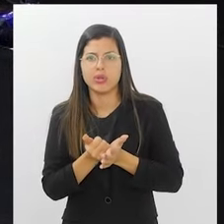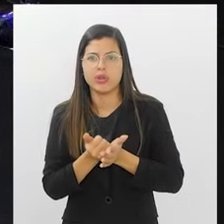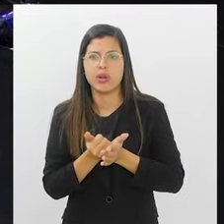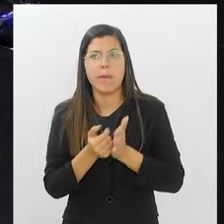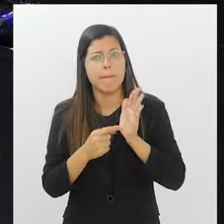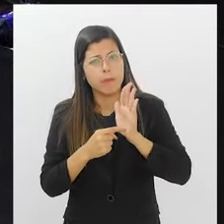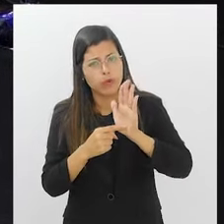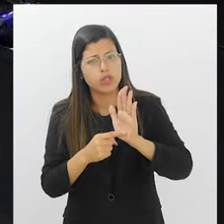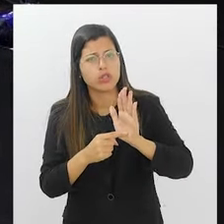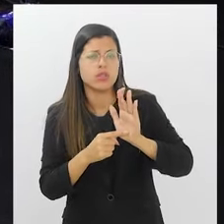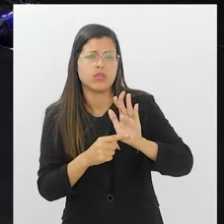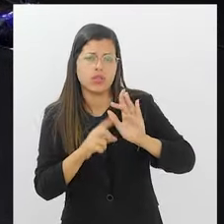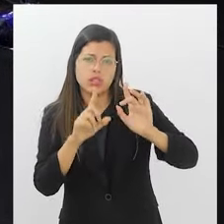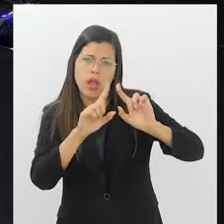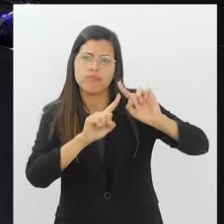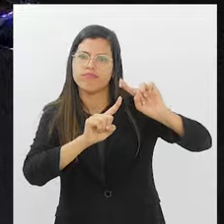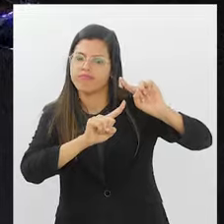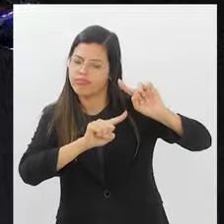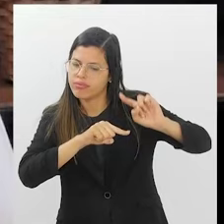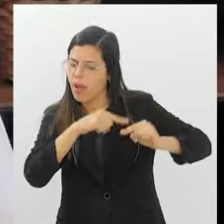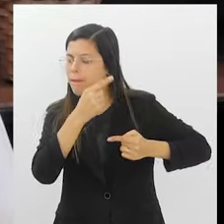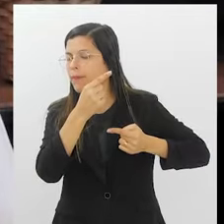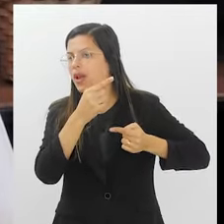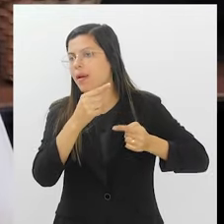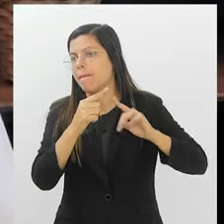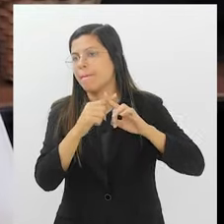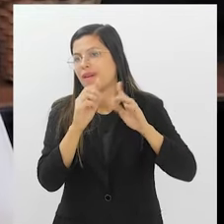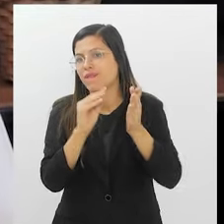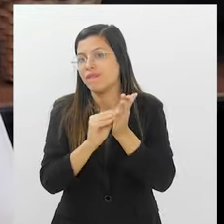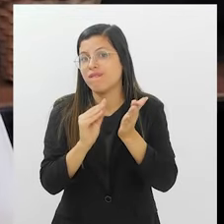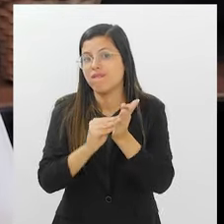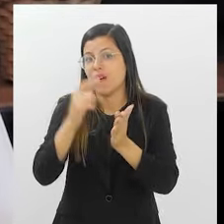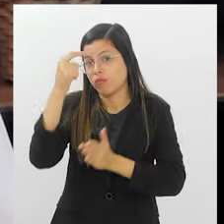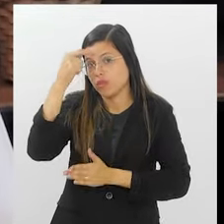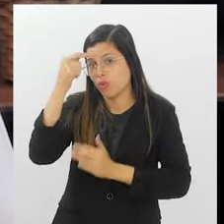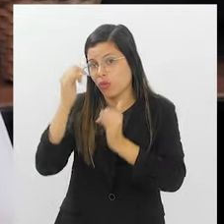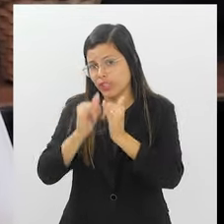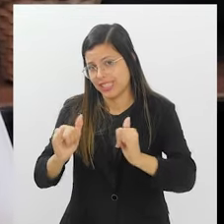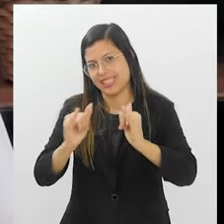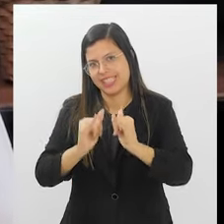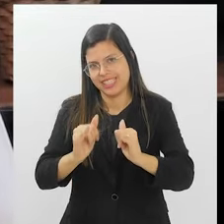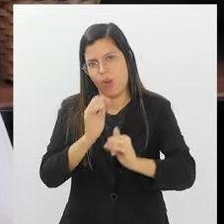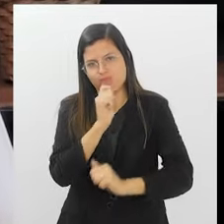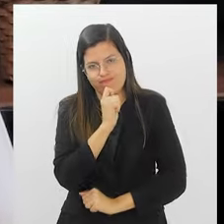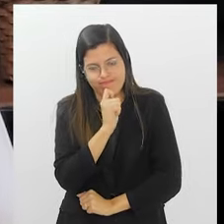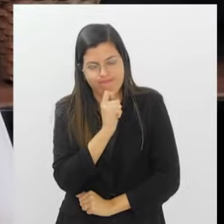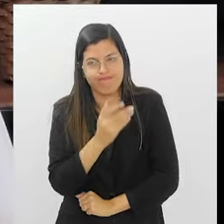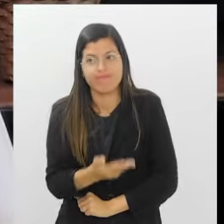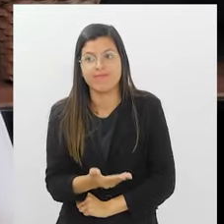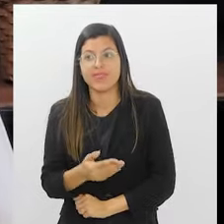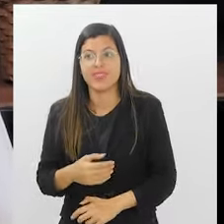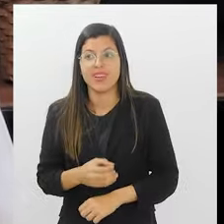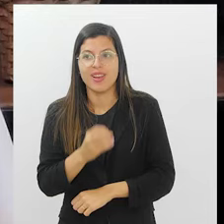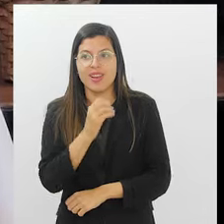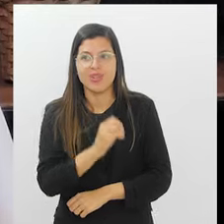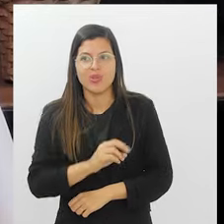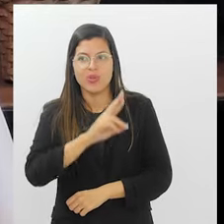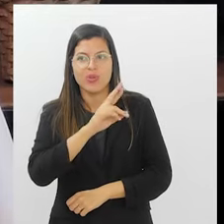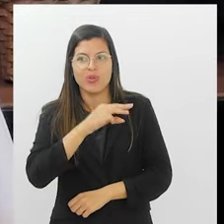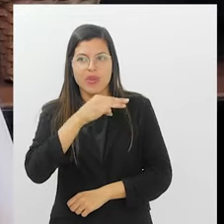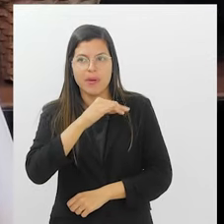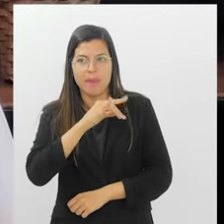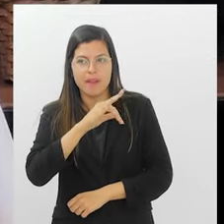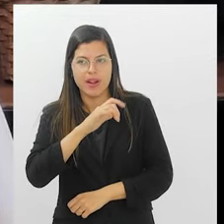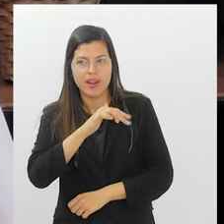que a gente está evoluindo também, mas ainda falta conscientização. Doutora Milena, a senhora estava querendo